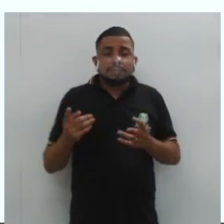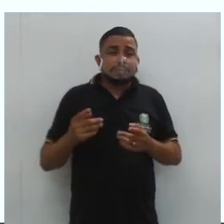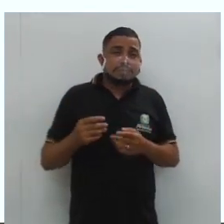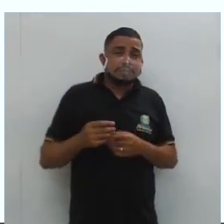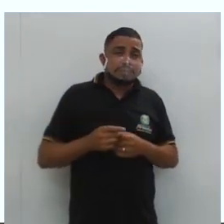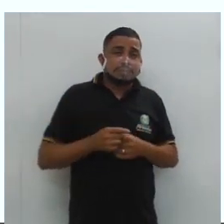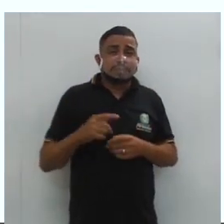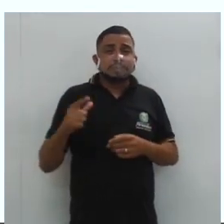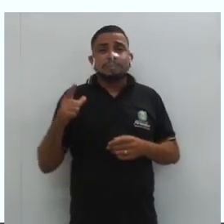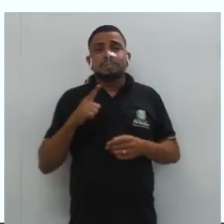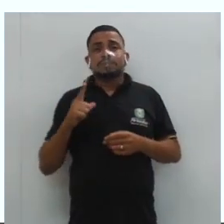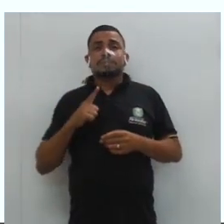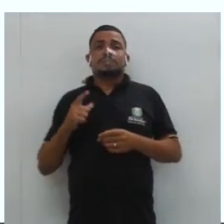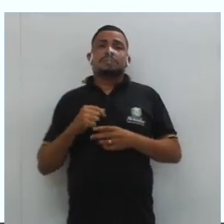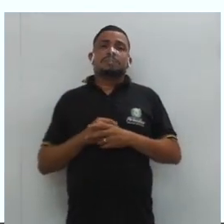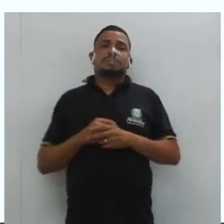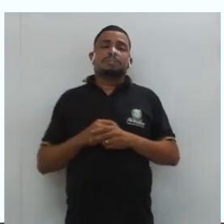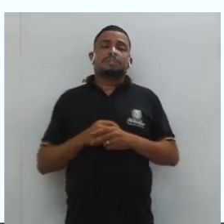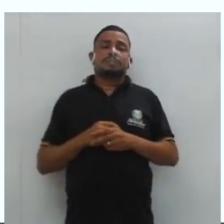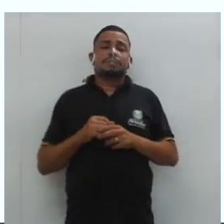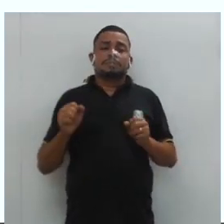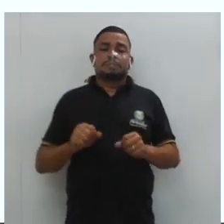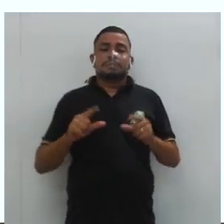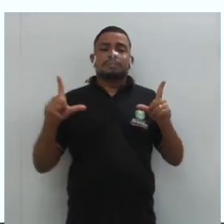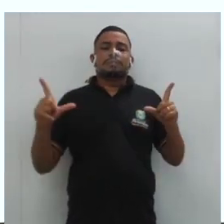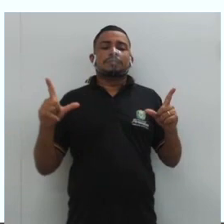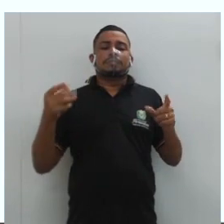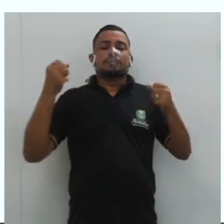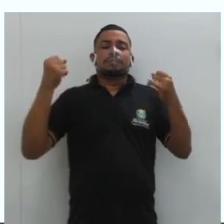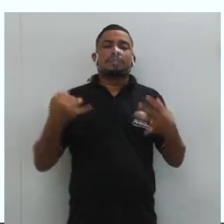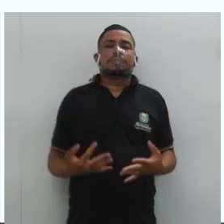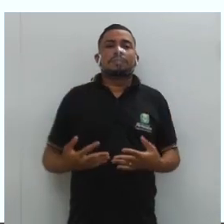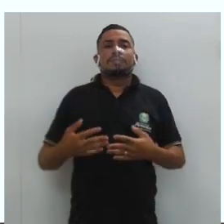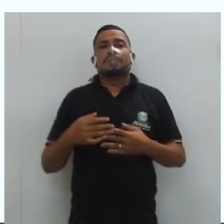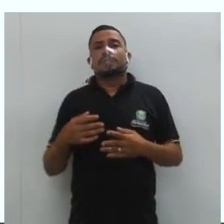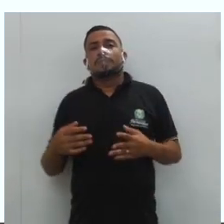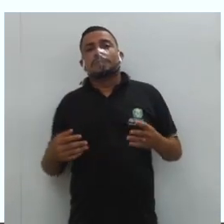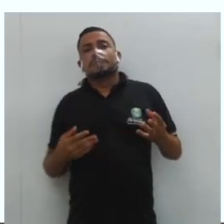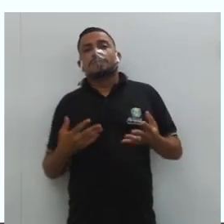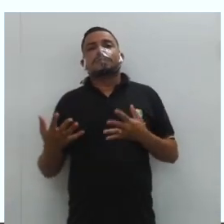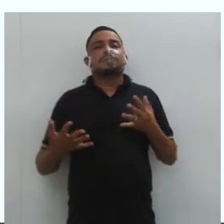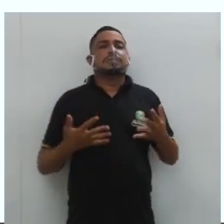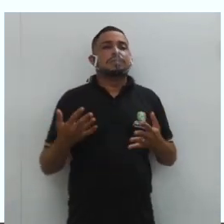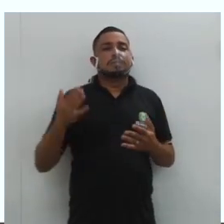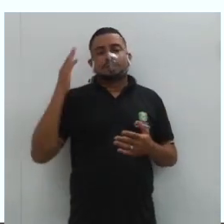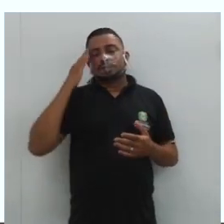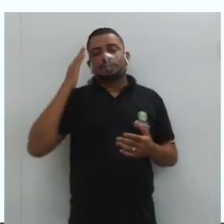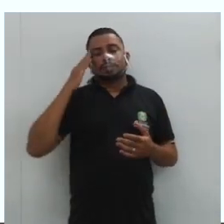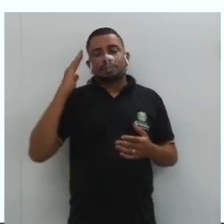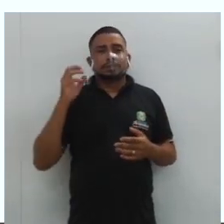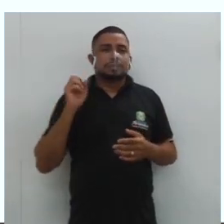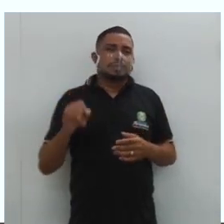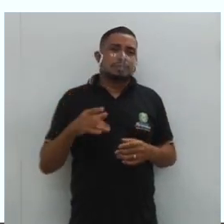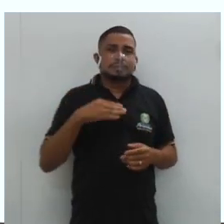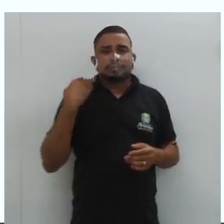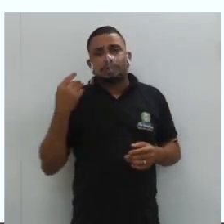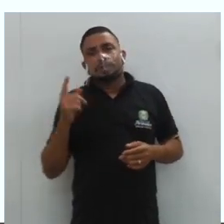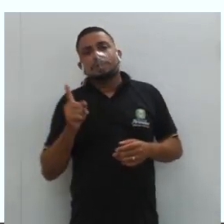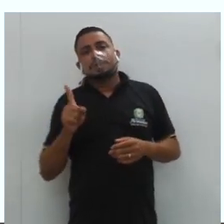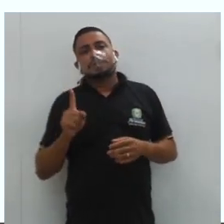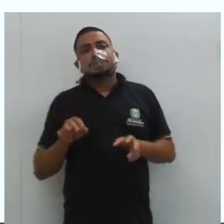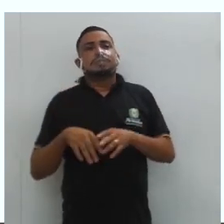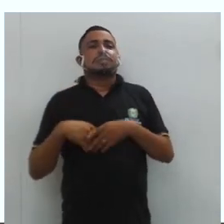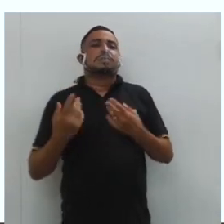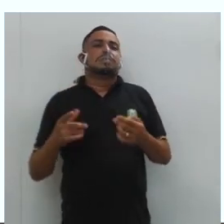Coringa. Né? E eles gravaram uma cena que explicava, ficou meio sem entender se ela